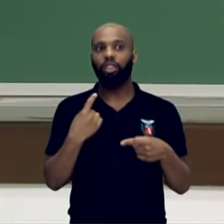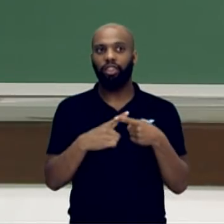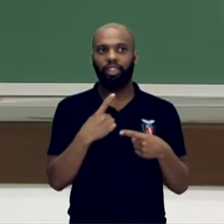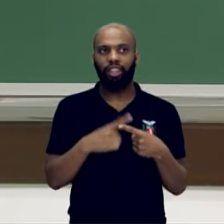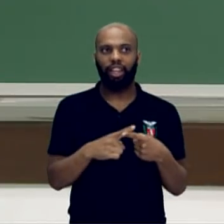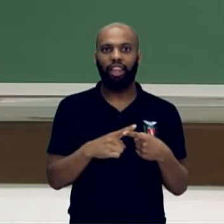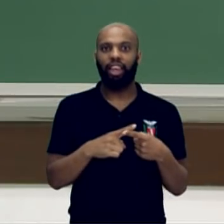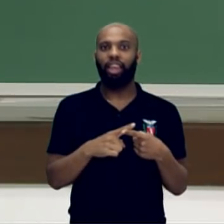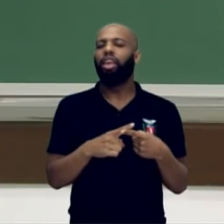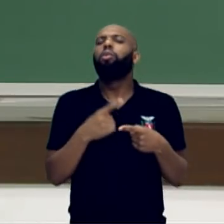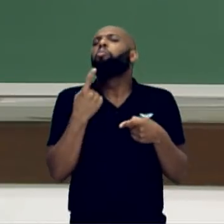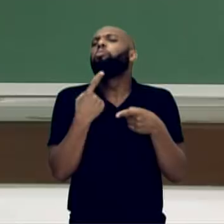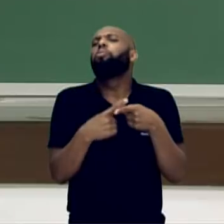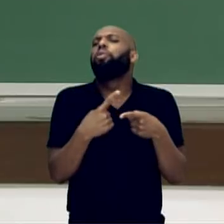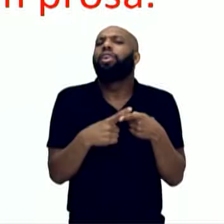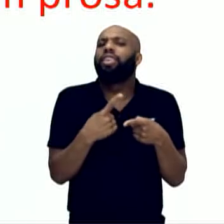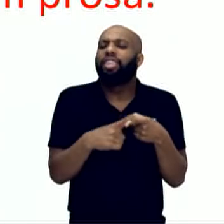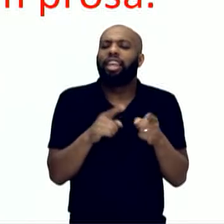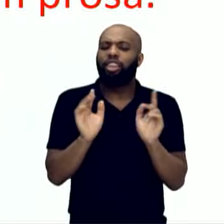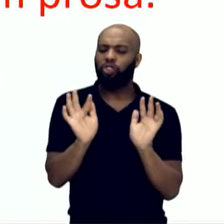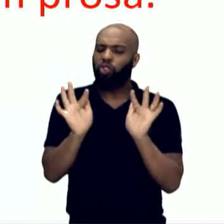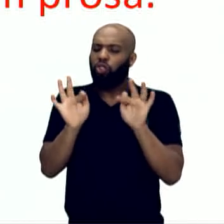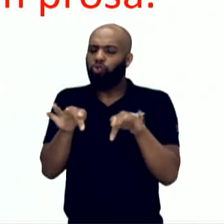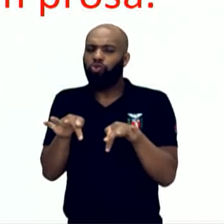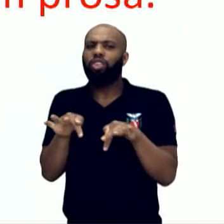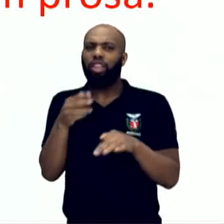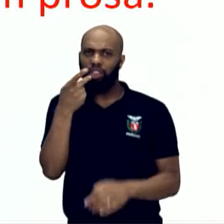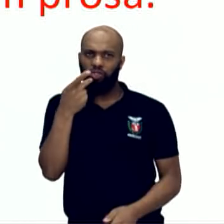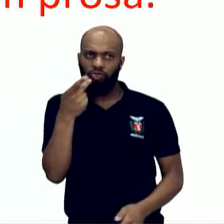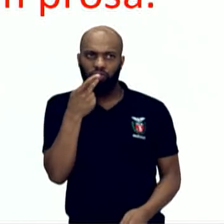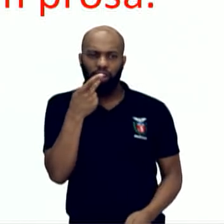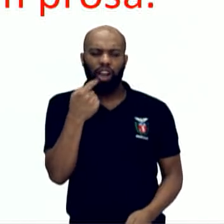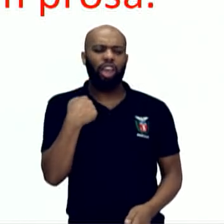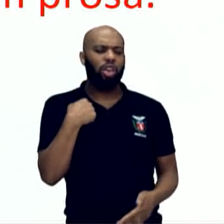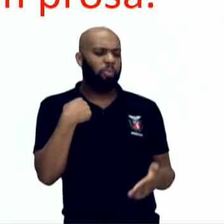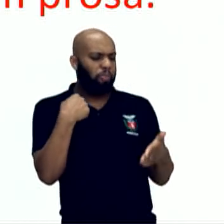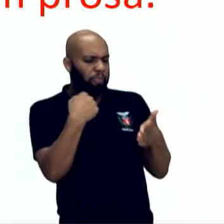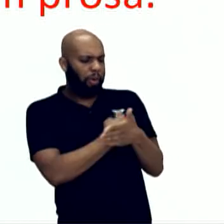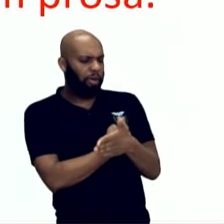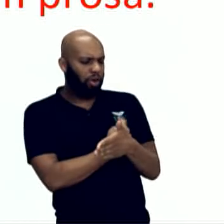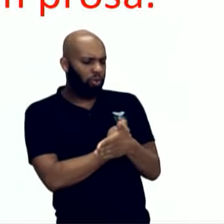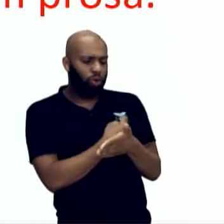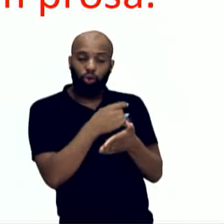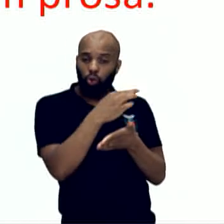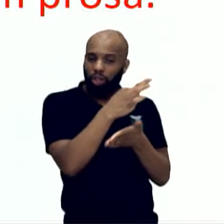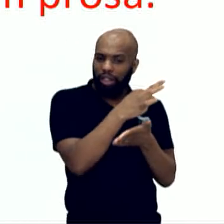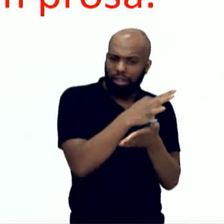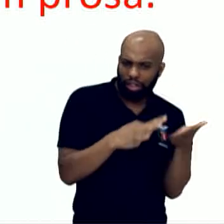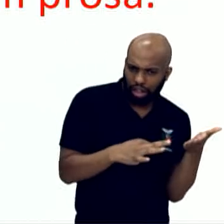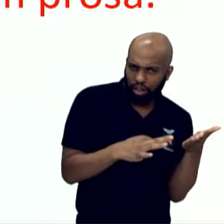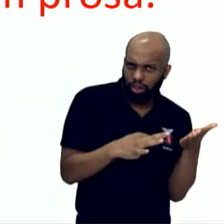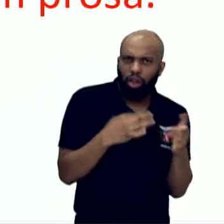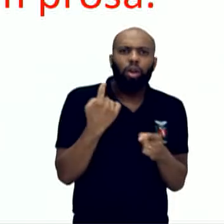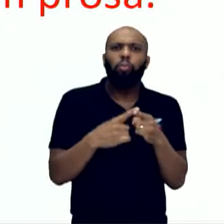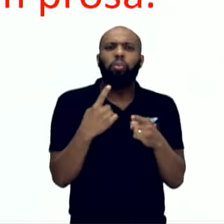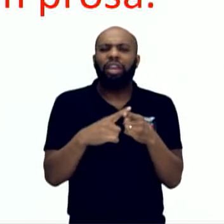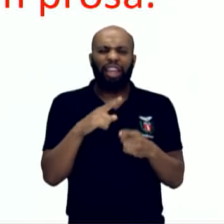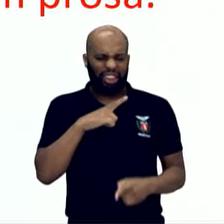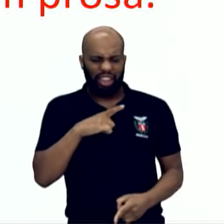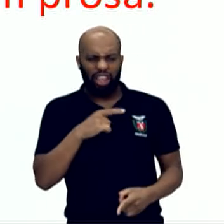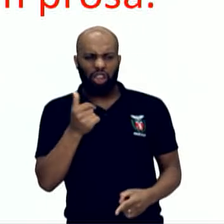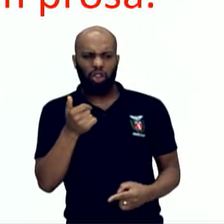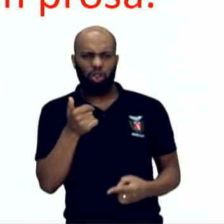Então, por que no final ele diz, e me pergunto já em prosa, existe coisa mais